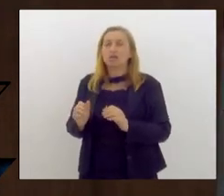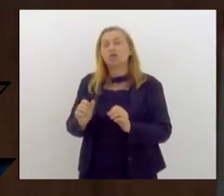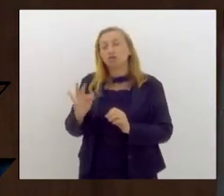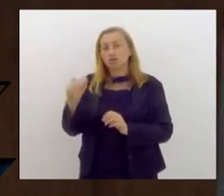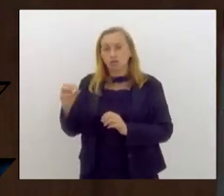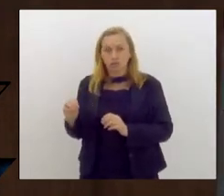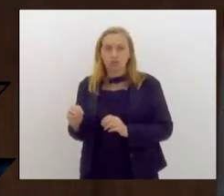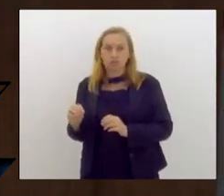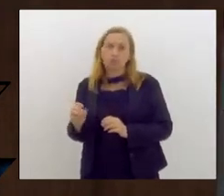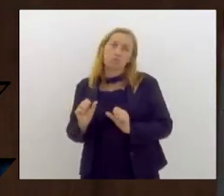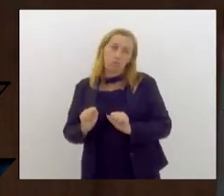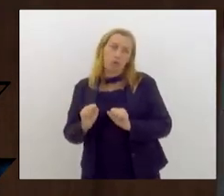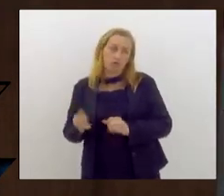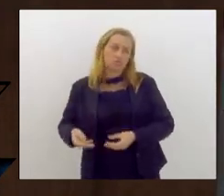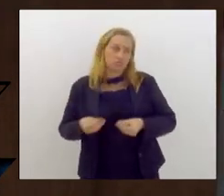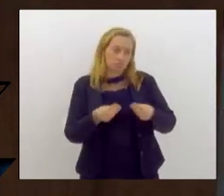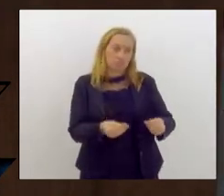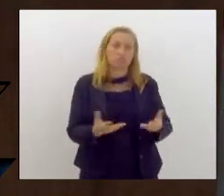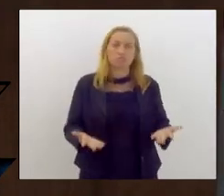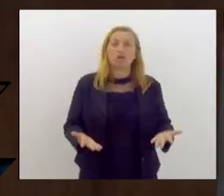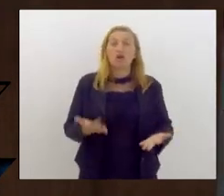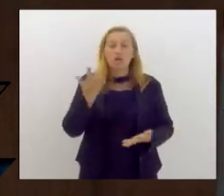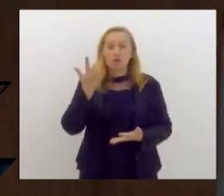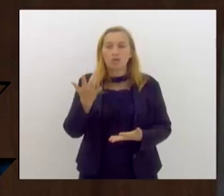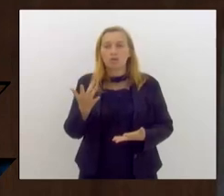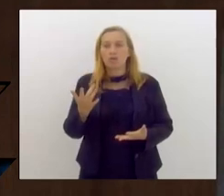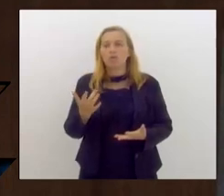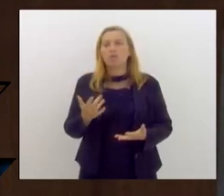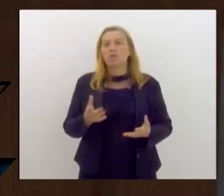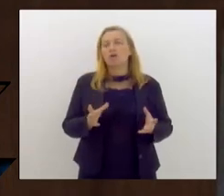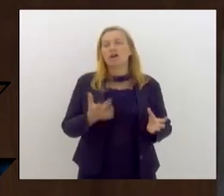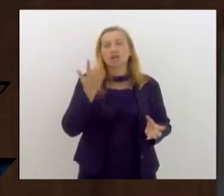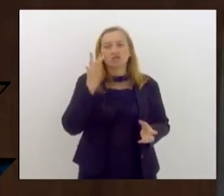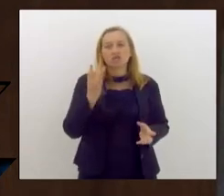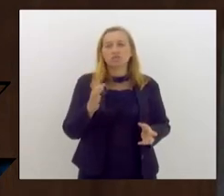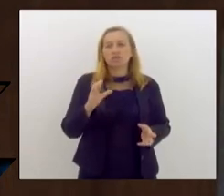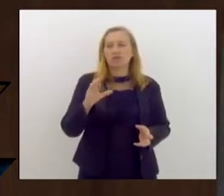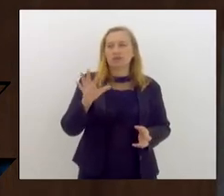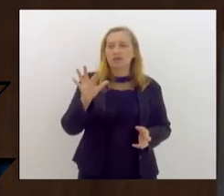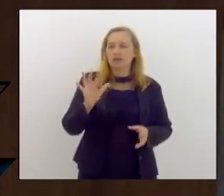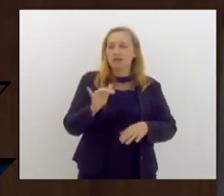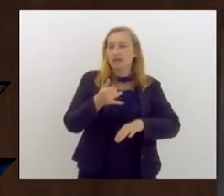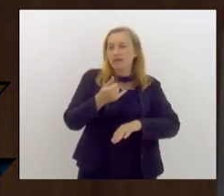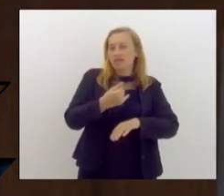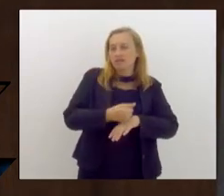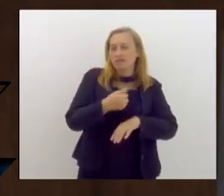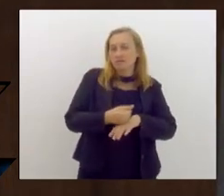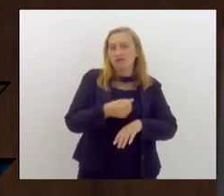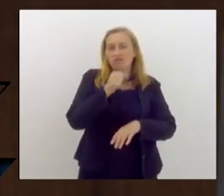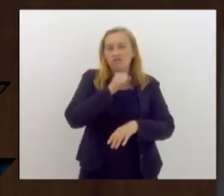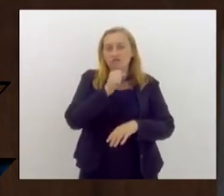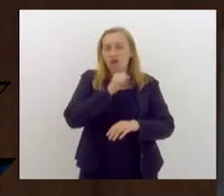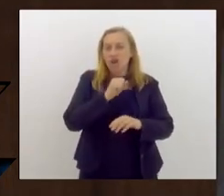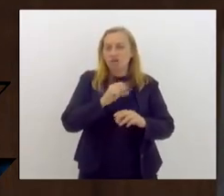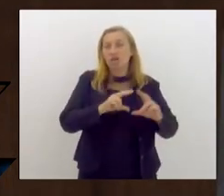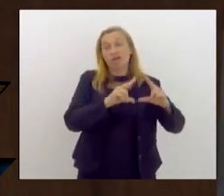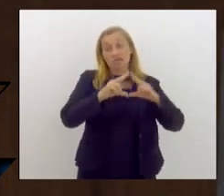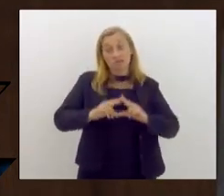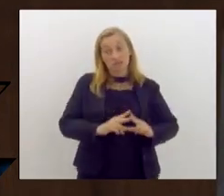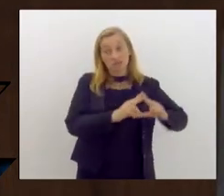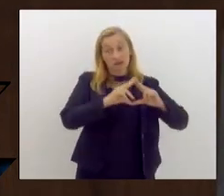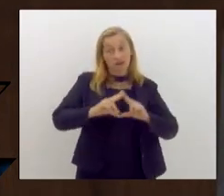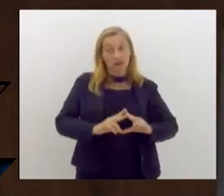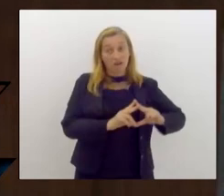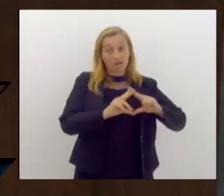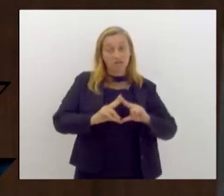porque nós achamos que os ferros velhos devem ser um elo da cadeia da reciclagem e não um elo